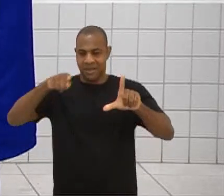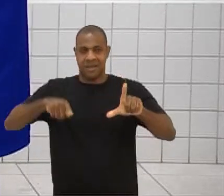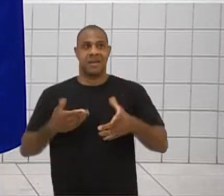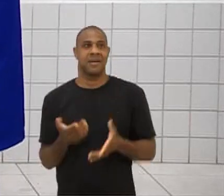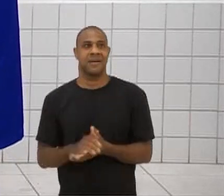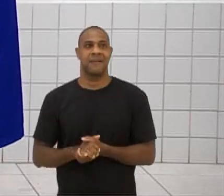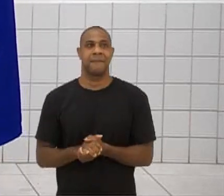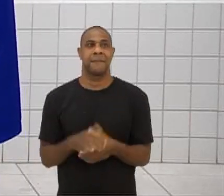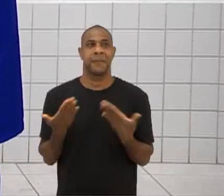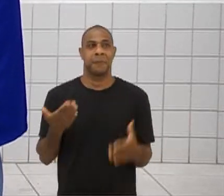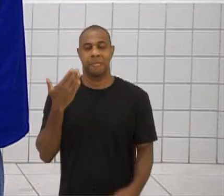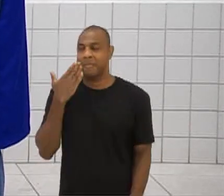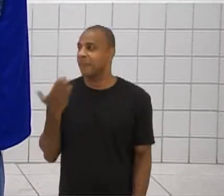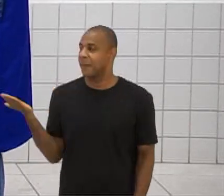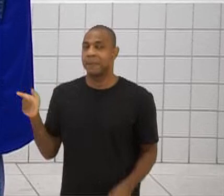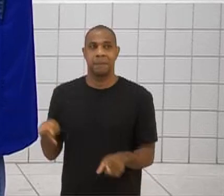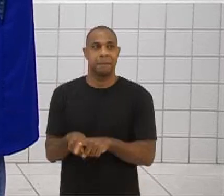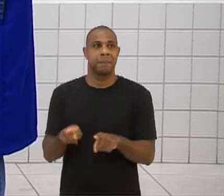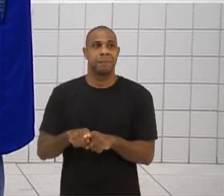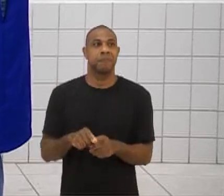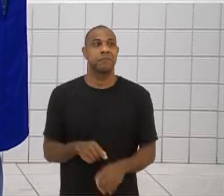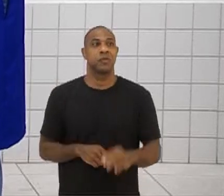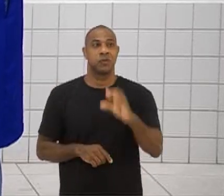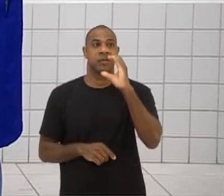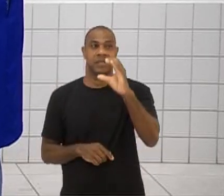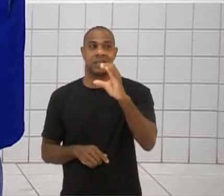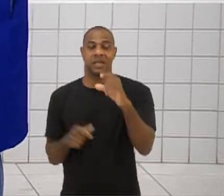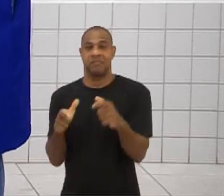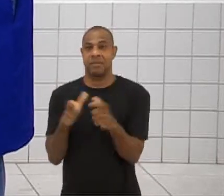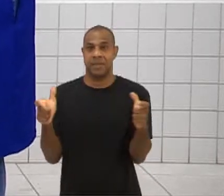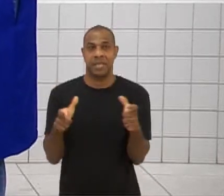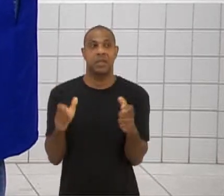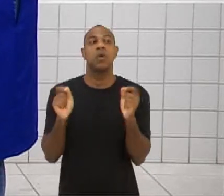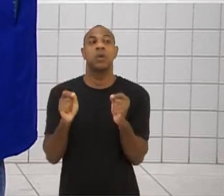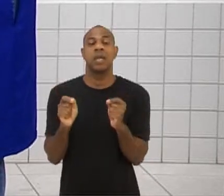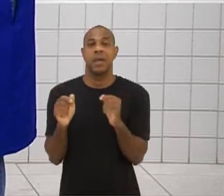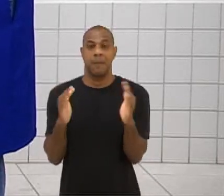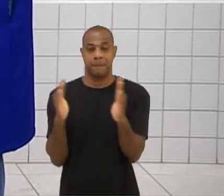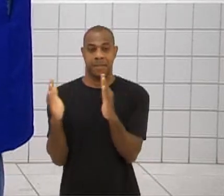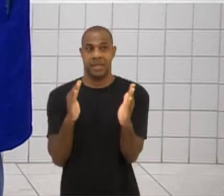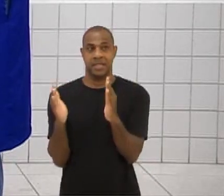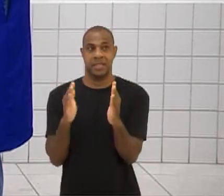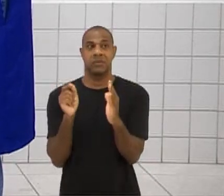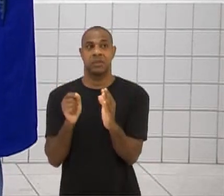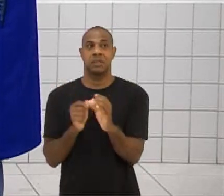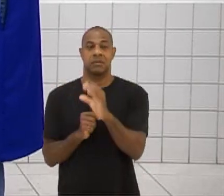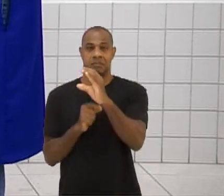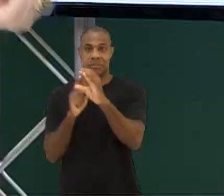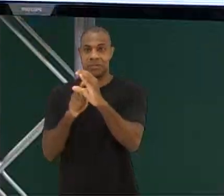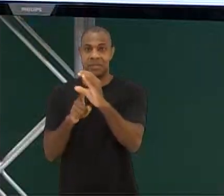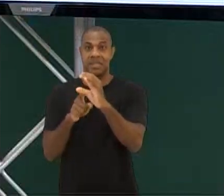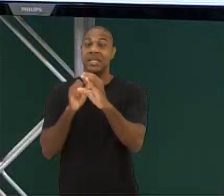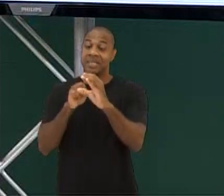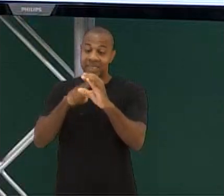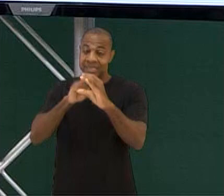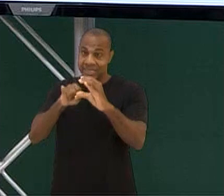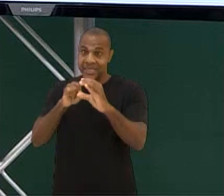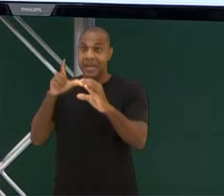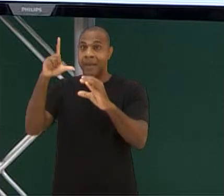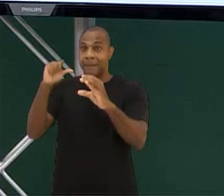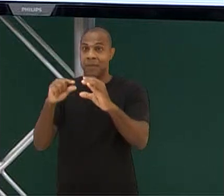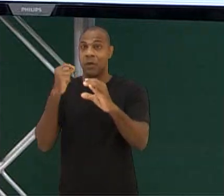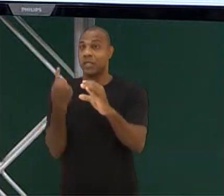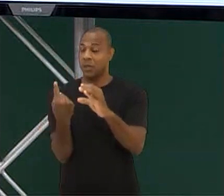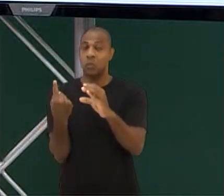bom? Aqui o parâmetro C, ele vai ampliar o período da função, caso C seja menor que 1, o módulo de